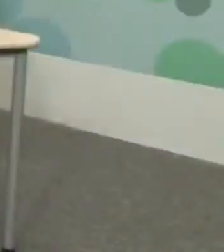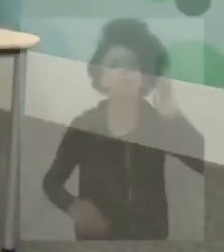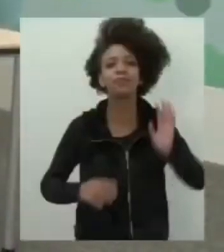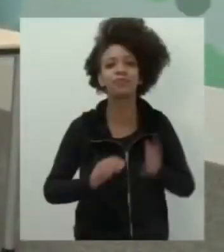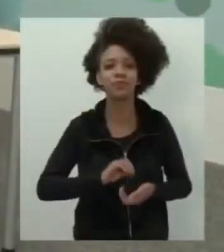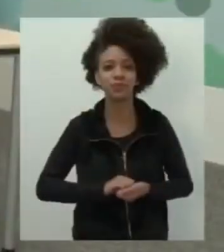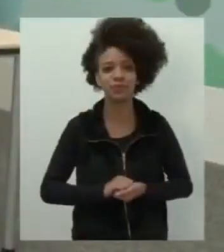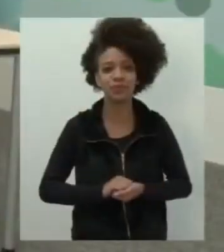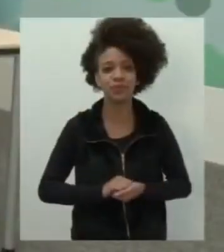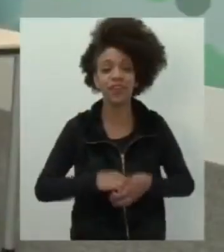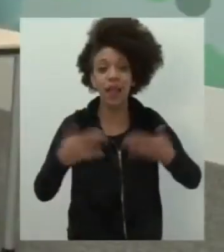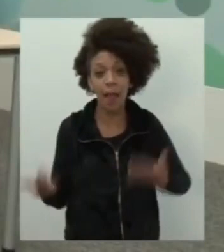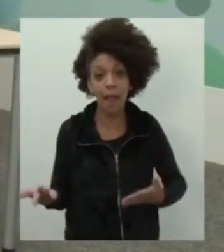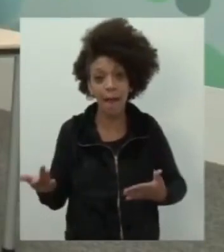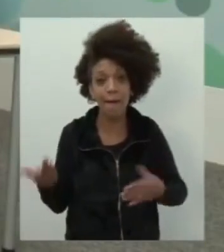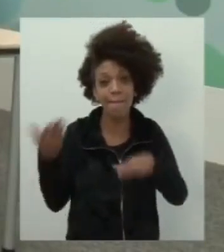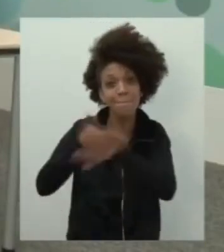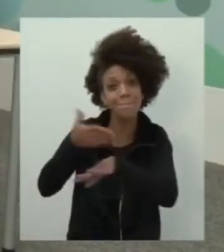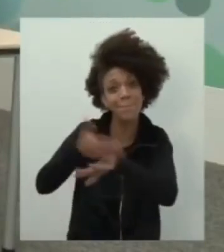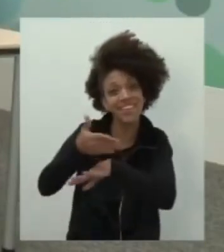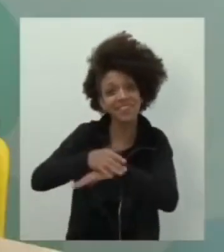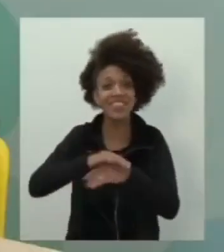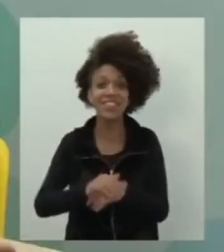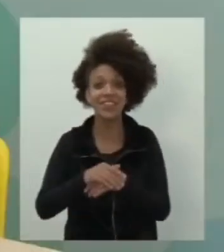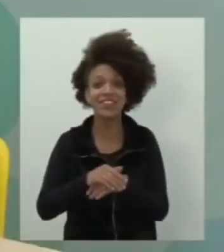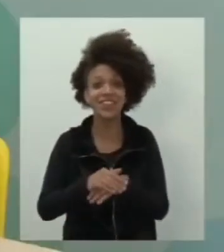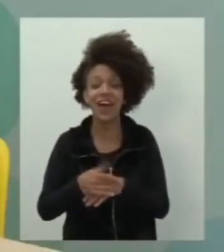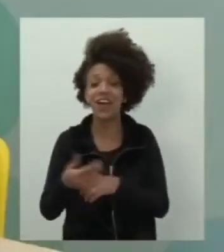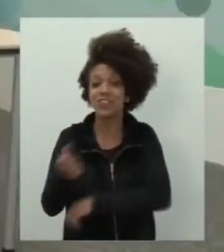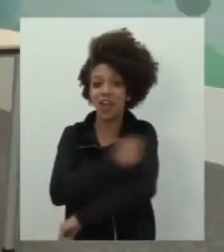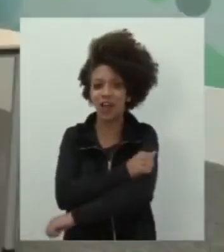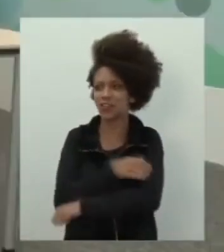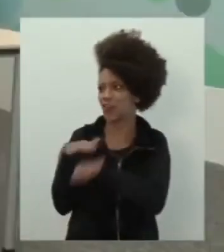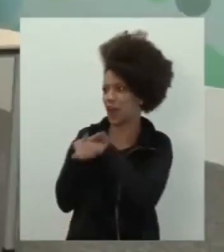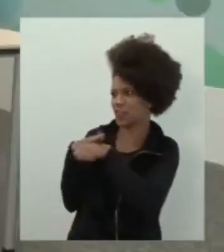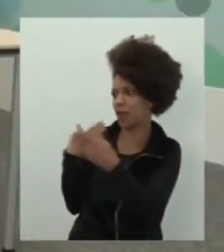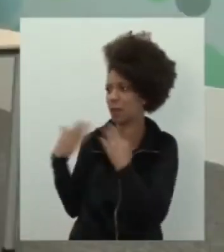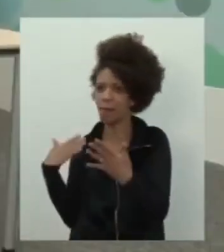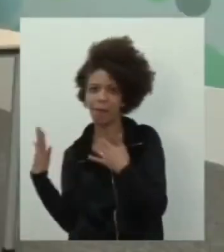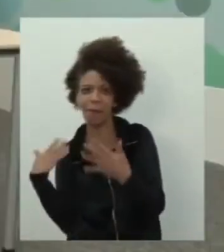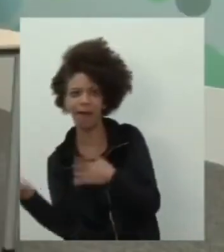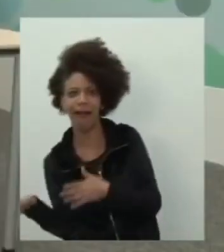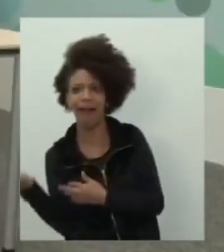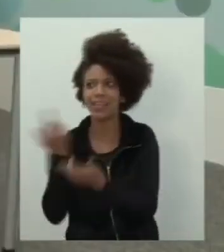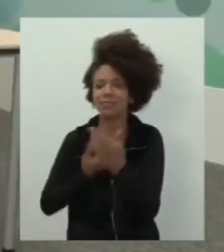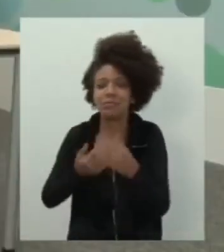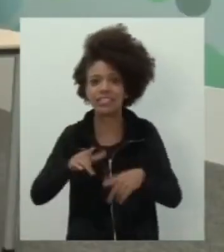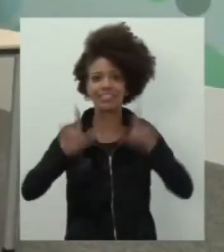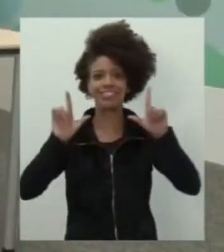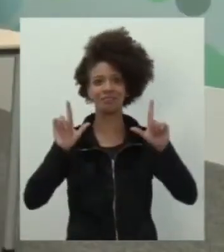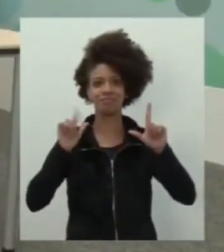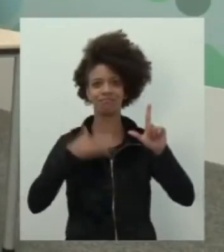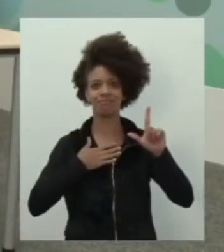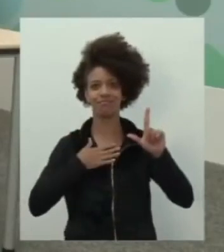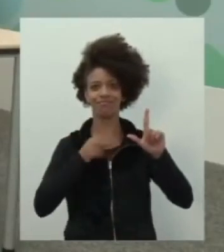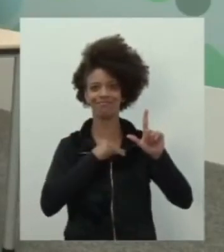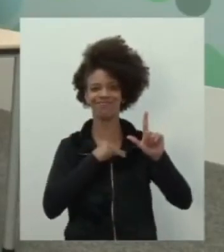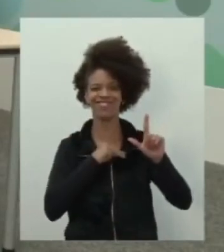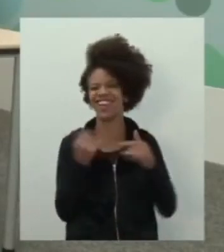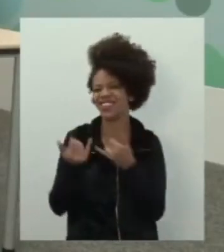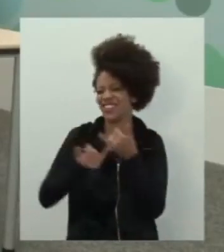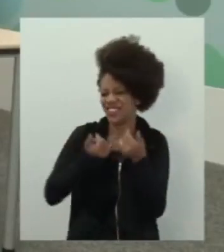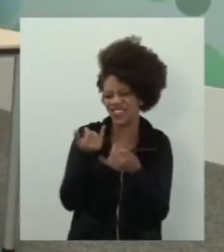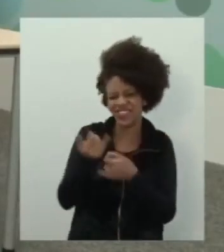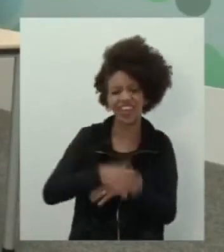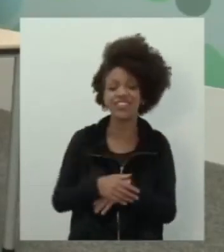E vamos lá a participação dos nossos alunos. Eles Sim. estão aqui, A gente aqui conversando sobre as respostas, né? Voltar à tela, nossa, então se divertindo com as respostas de